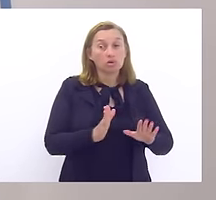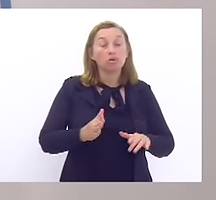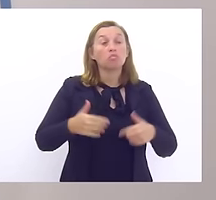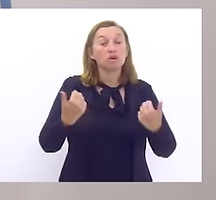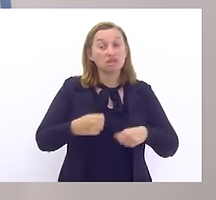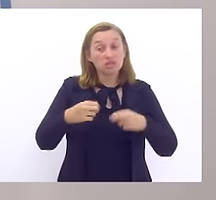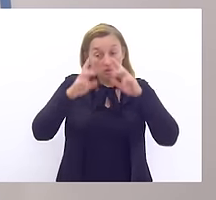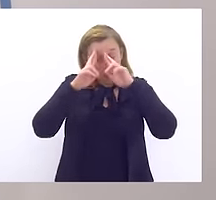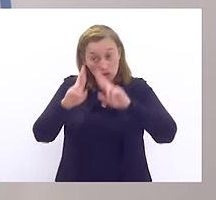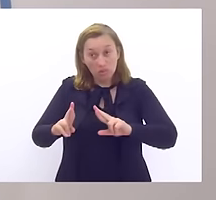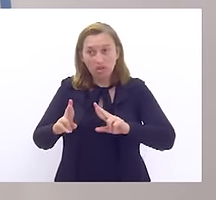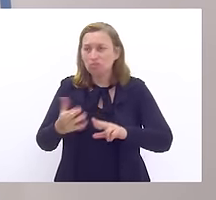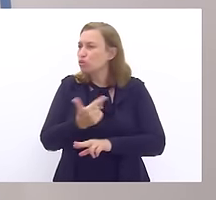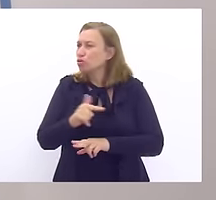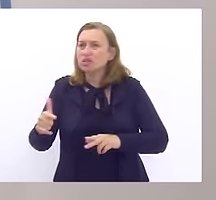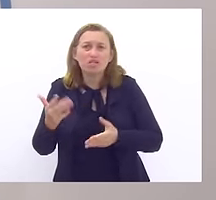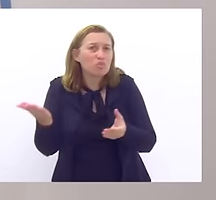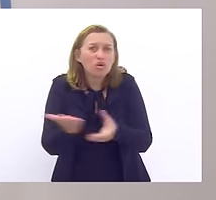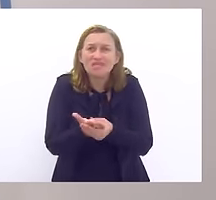respeitado